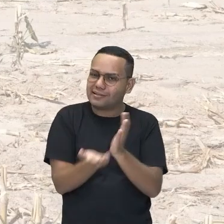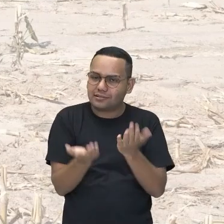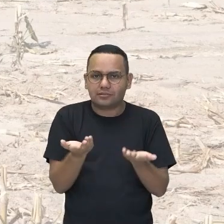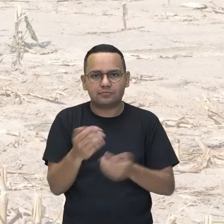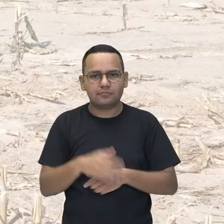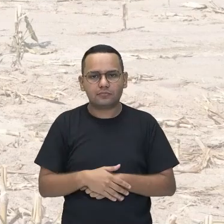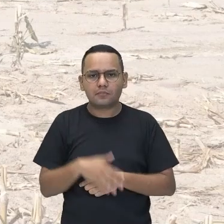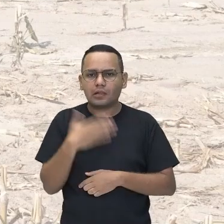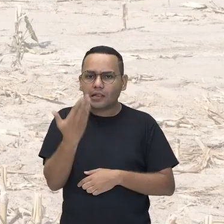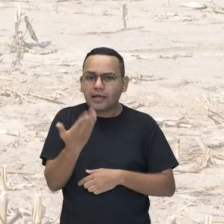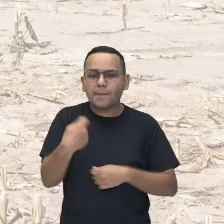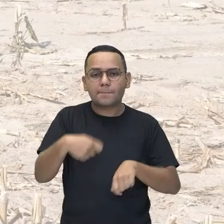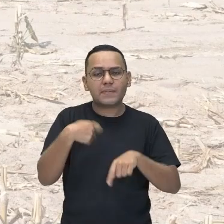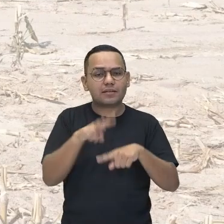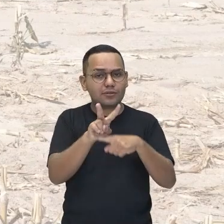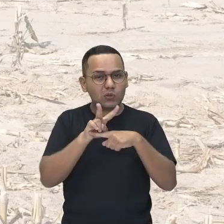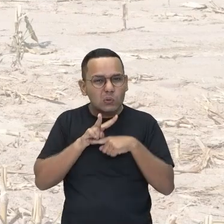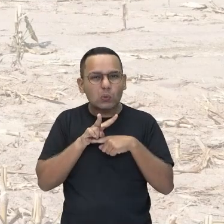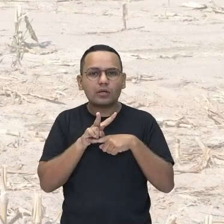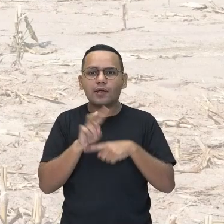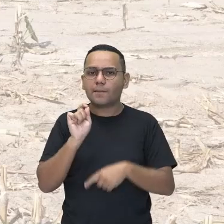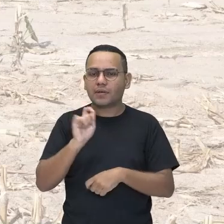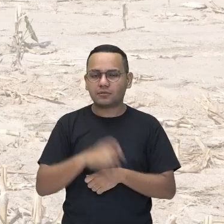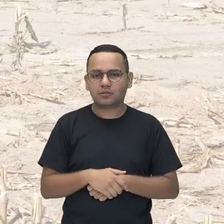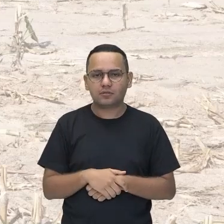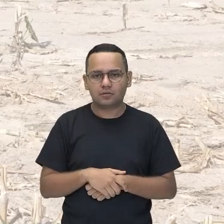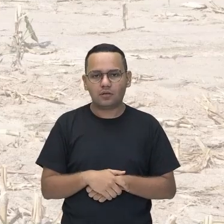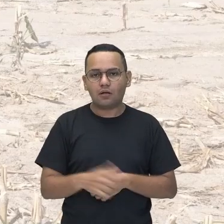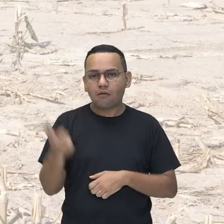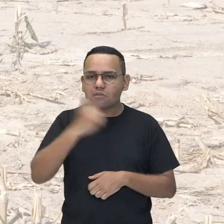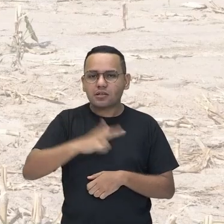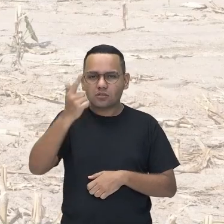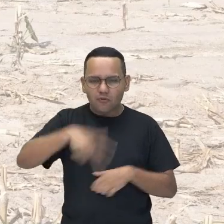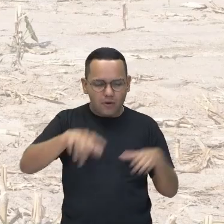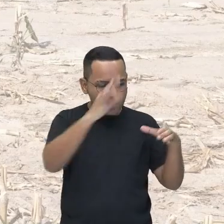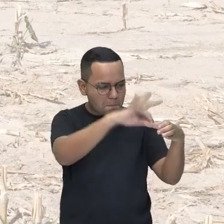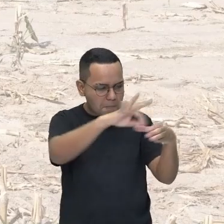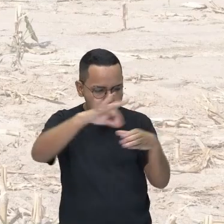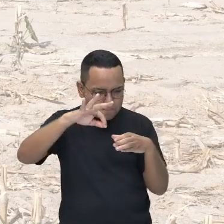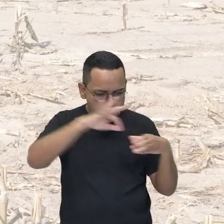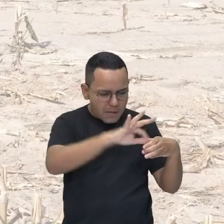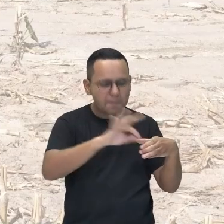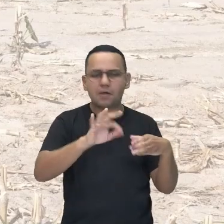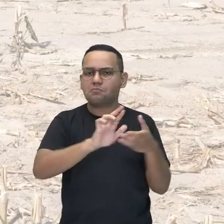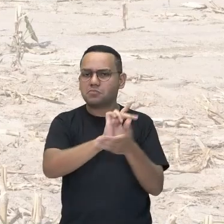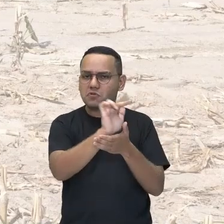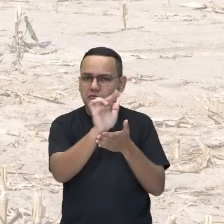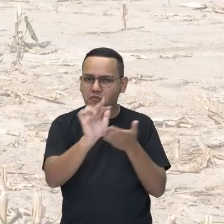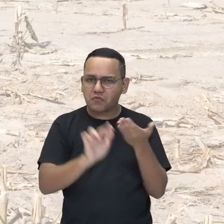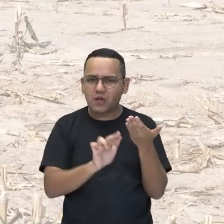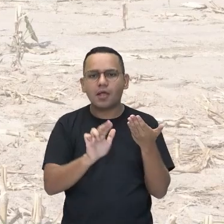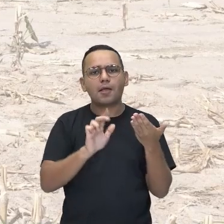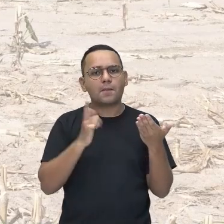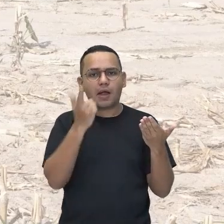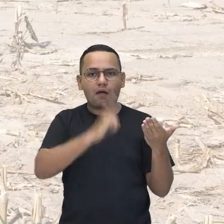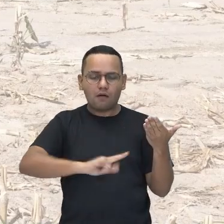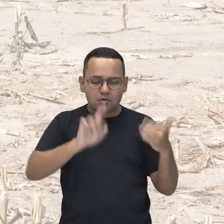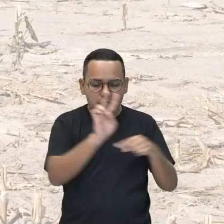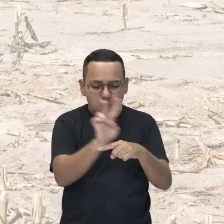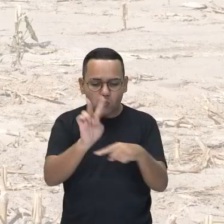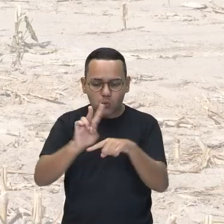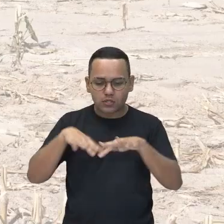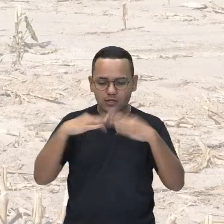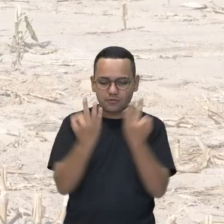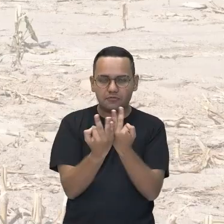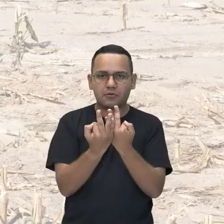Ele precisa de um empréstimo para cobrir os custos de replantio, comprar insumos agrícolas e garantir a subsistência de sua família até a